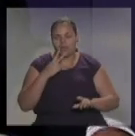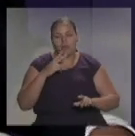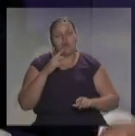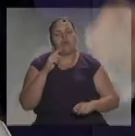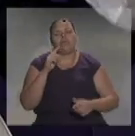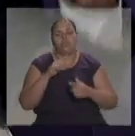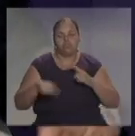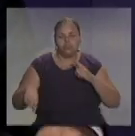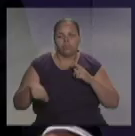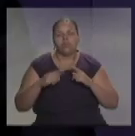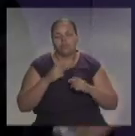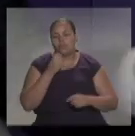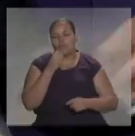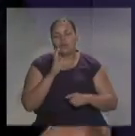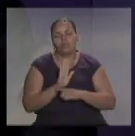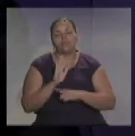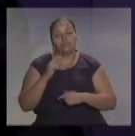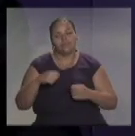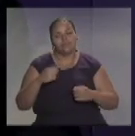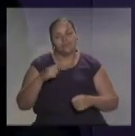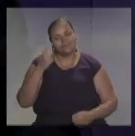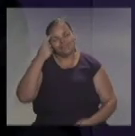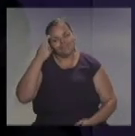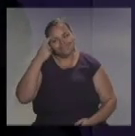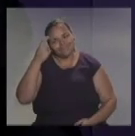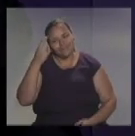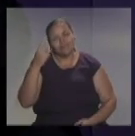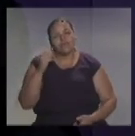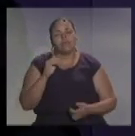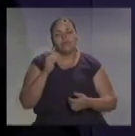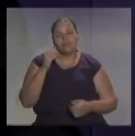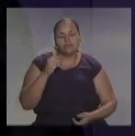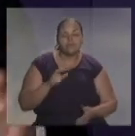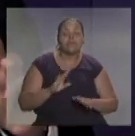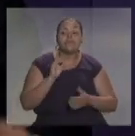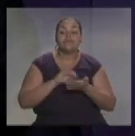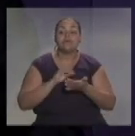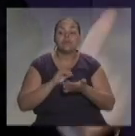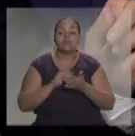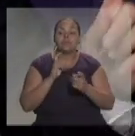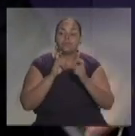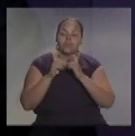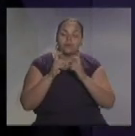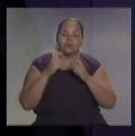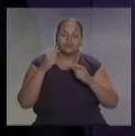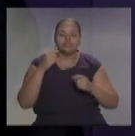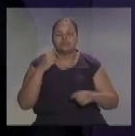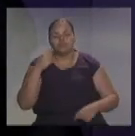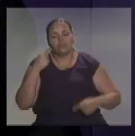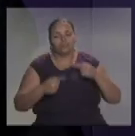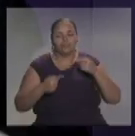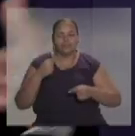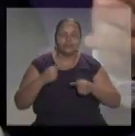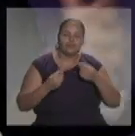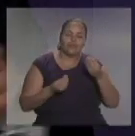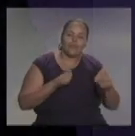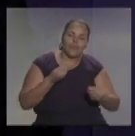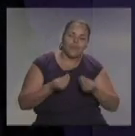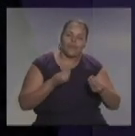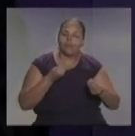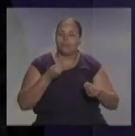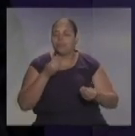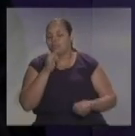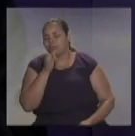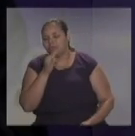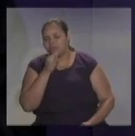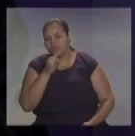ajudou. Mas o principal é a conscientização. E isso falta, às vezes, no debate político. Por quê? Como é que vai falar,